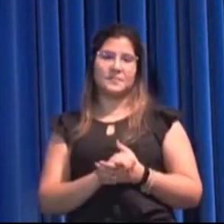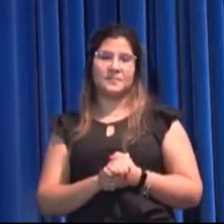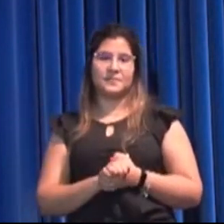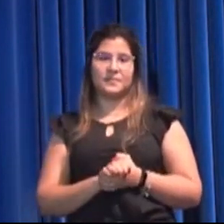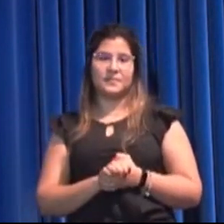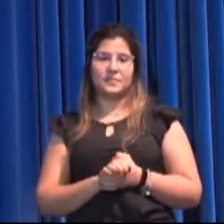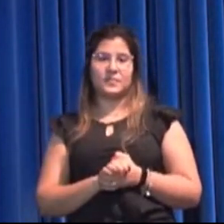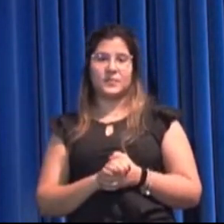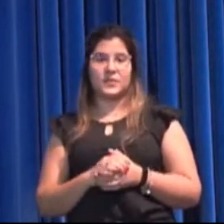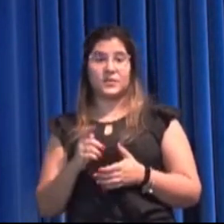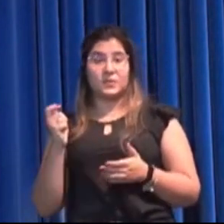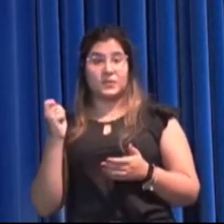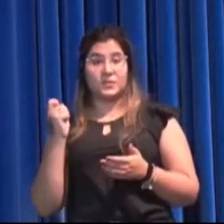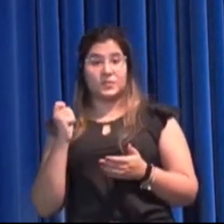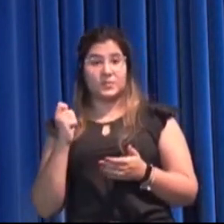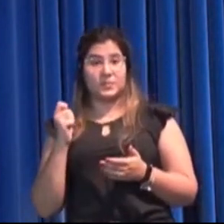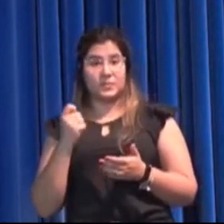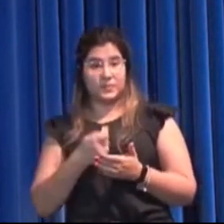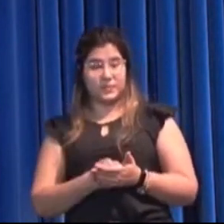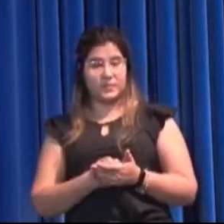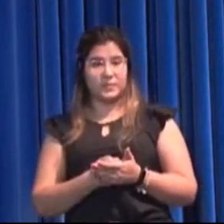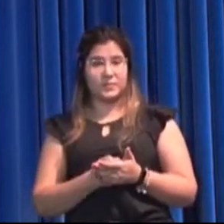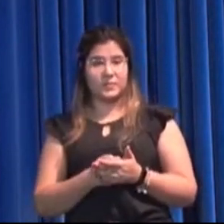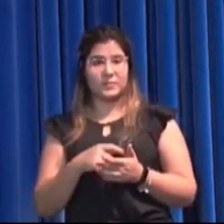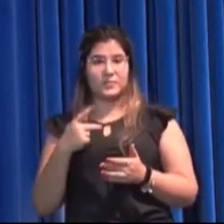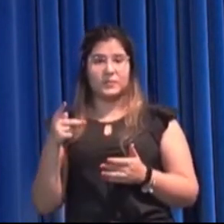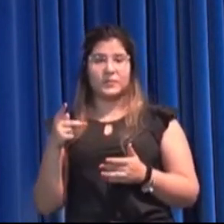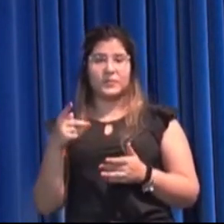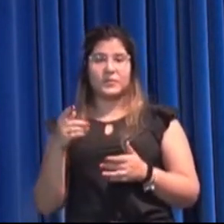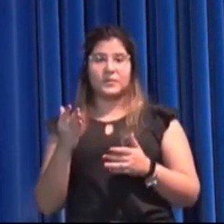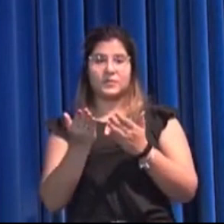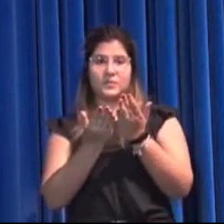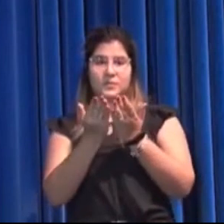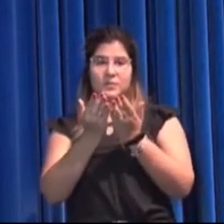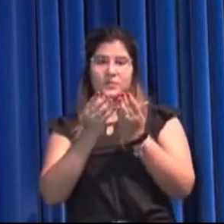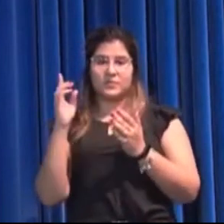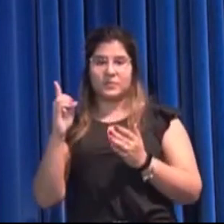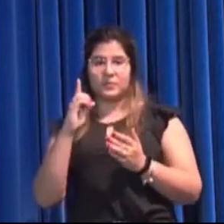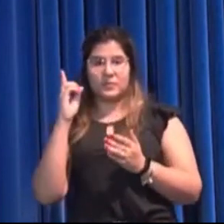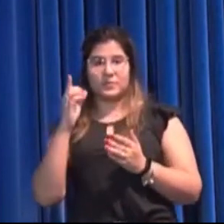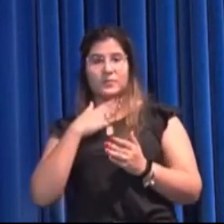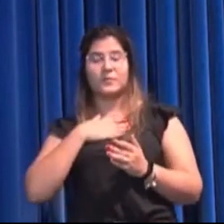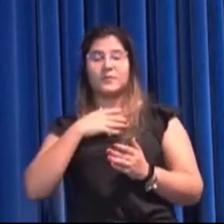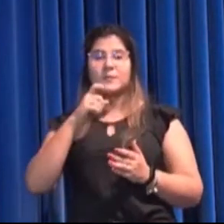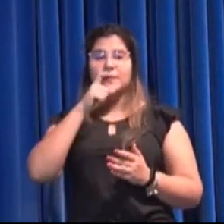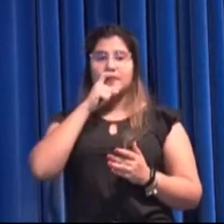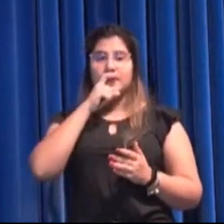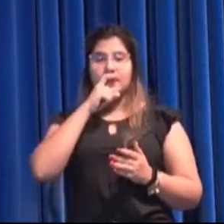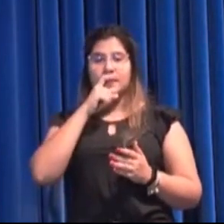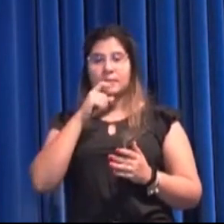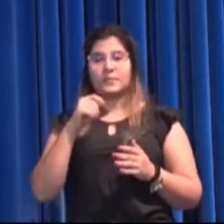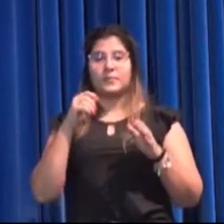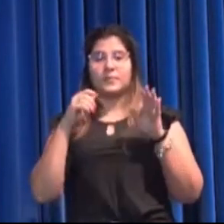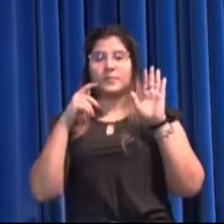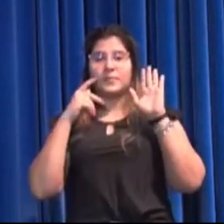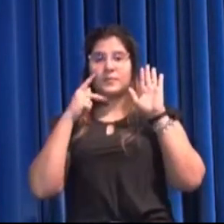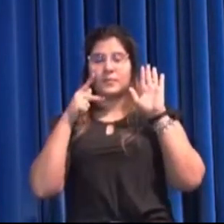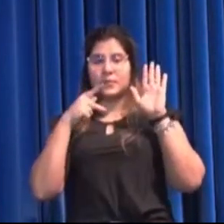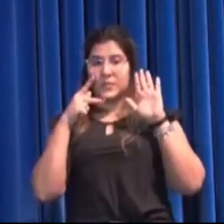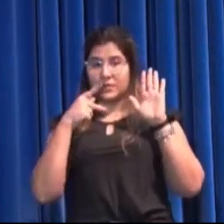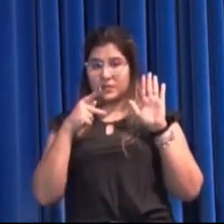Que cumpriste para com teu servo Davi, meu pai, o que lhe prometeste, pessoalmente